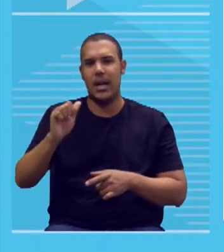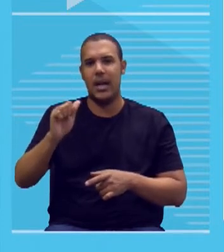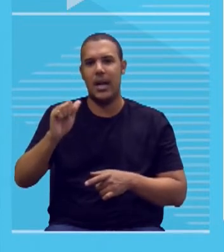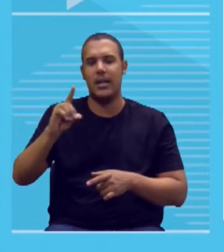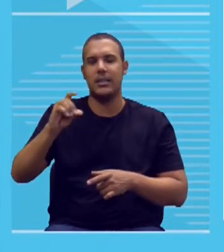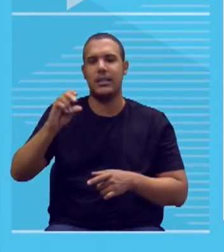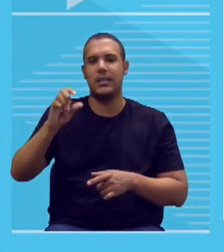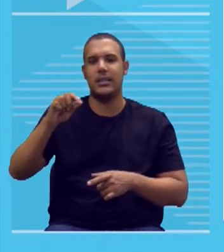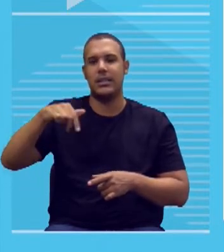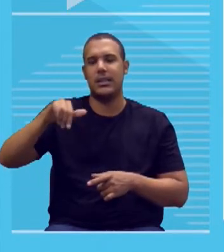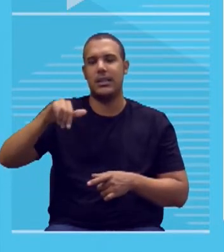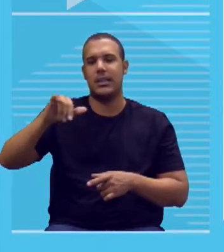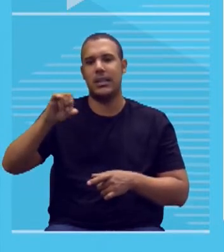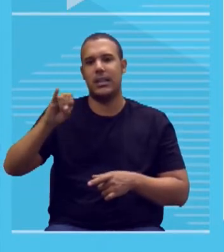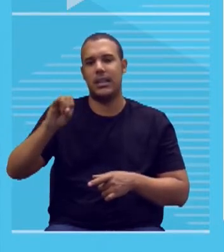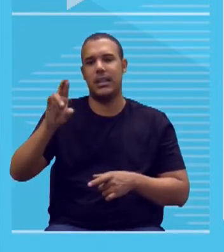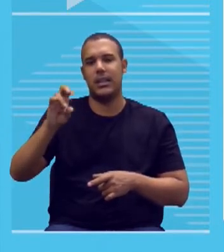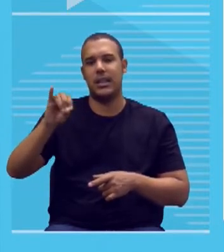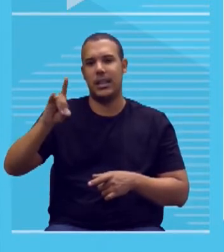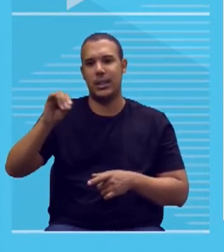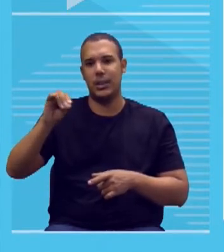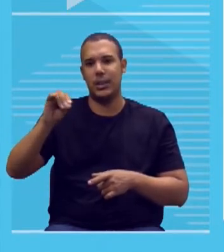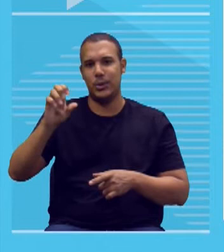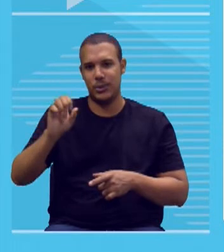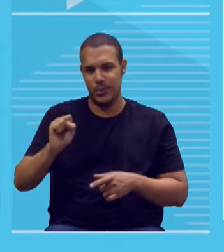ele diz o seguinte toda característica